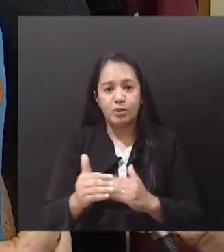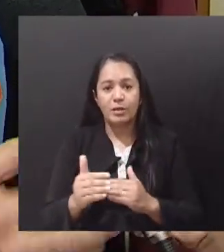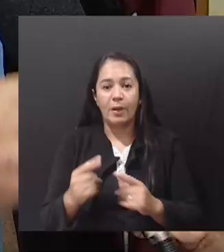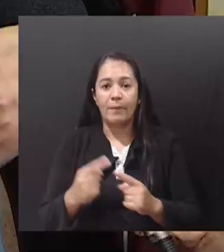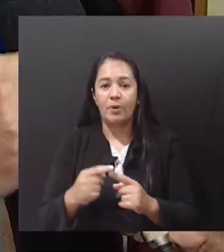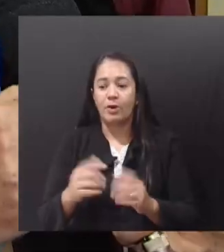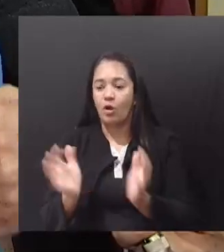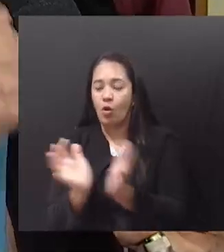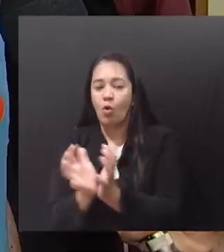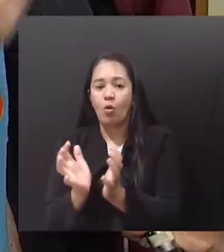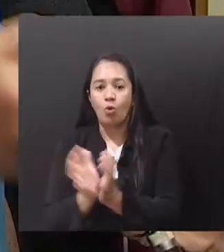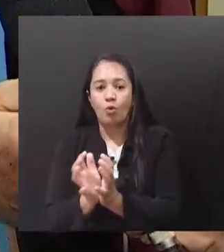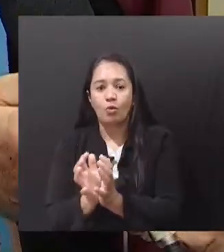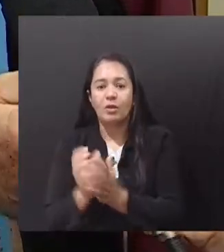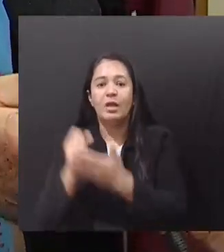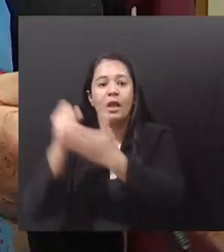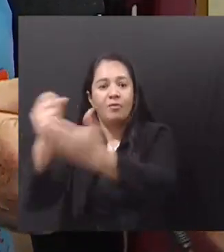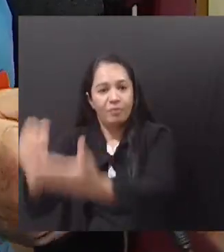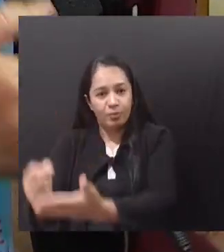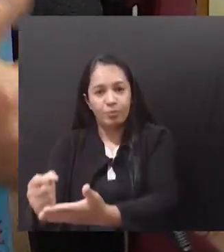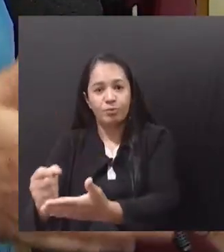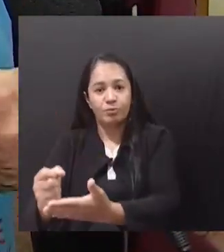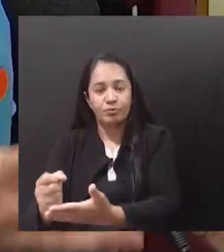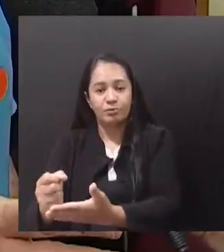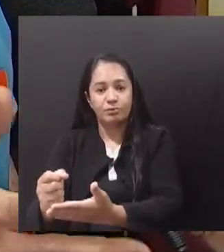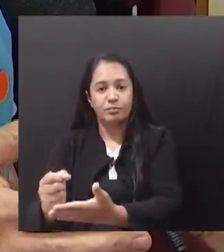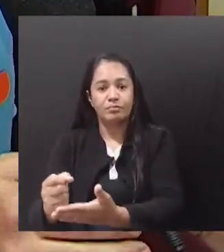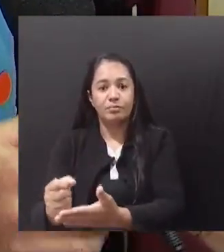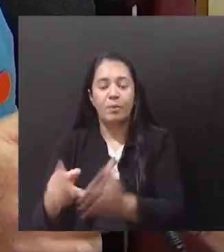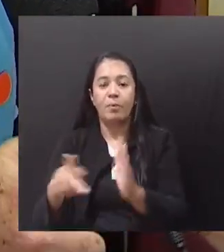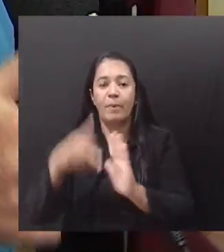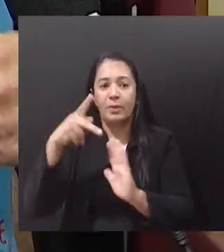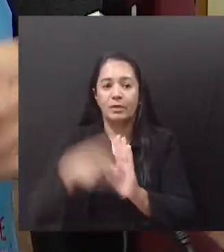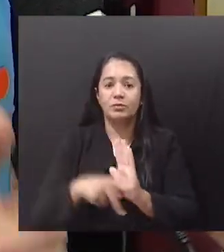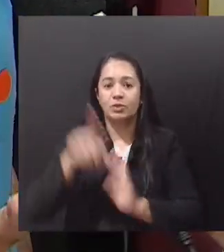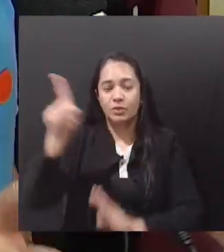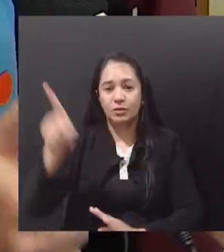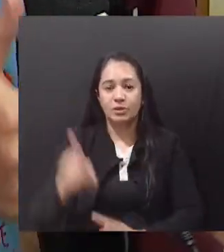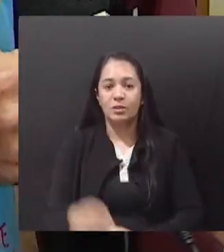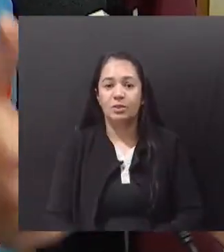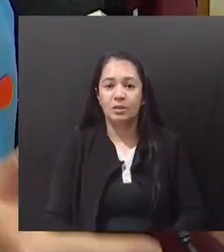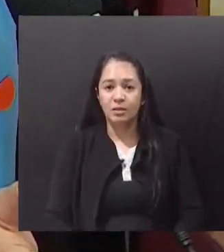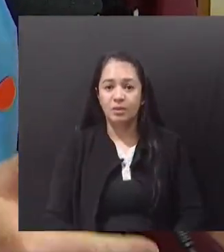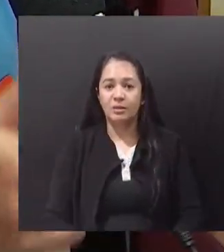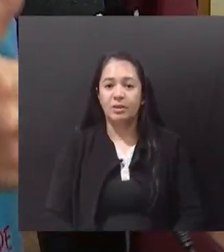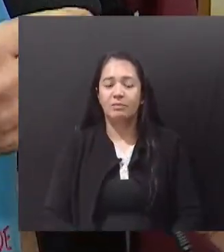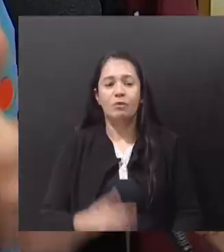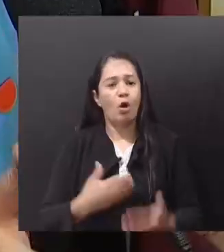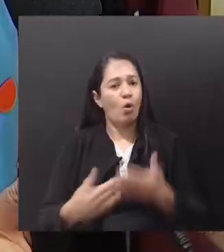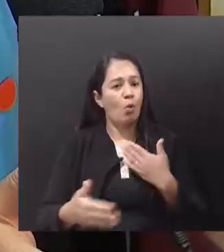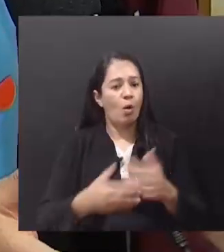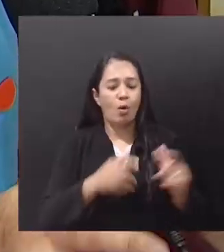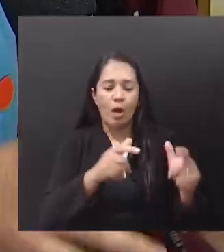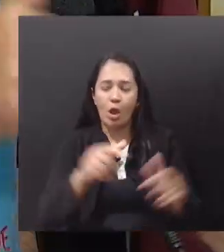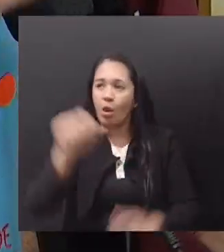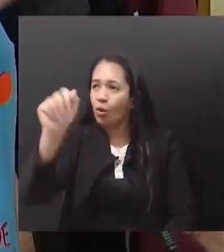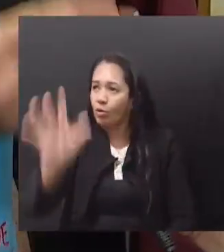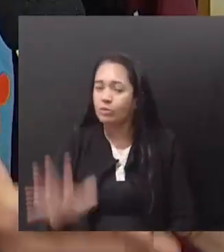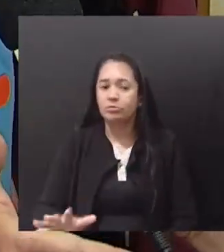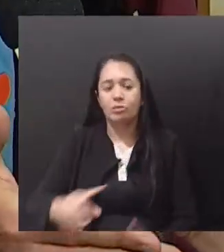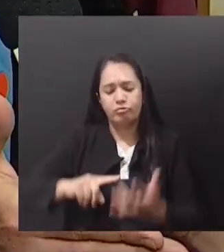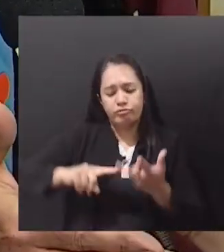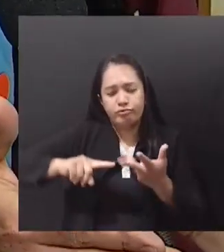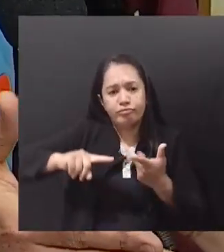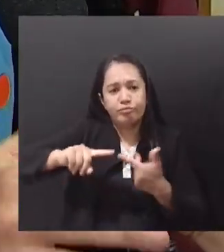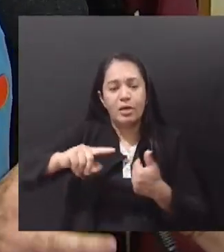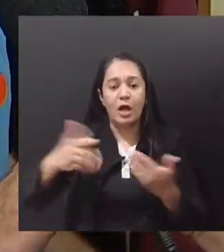gente chama, eles levam como bagagem para os projetos na África, seja Madagascar, Moçambique, Malawi, agora